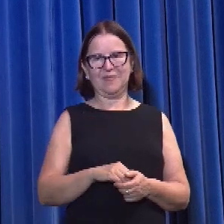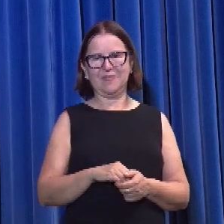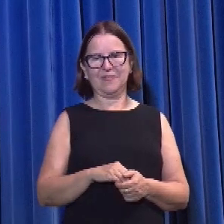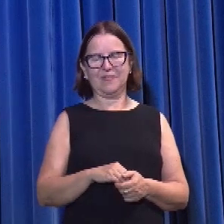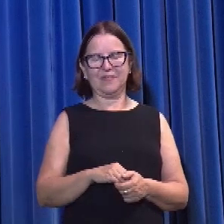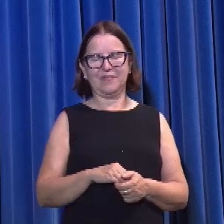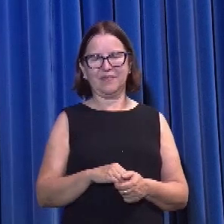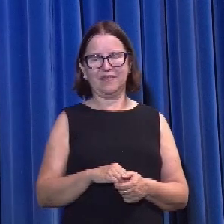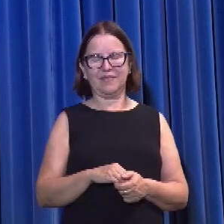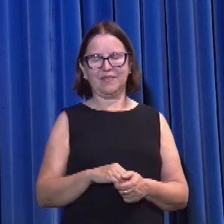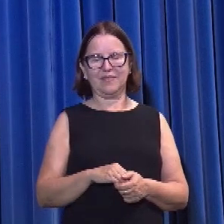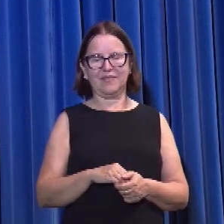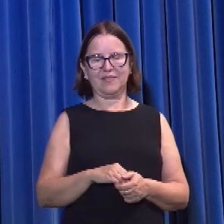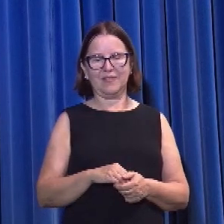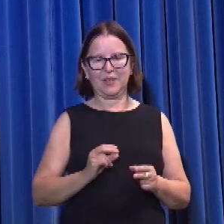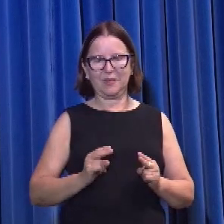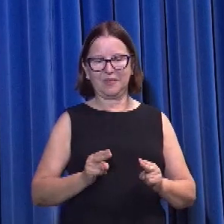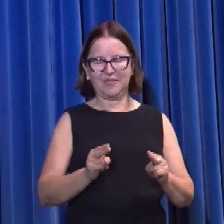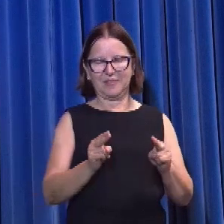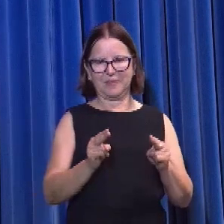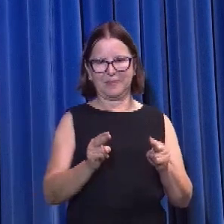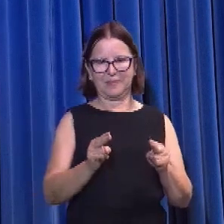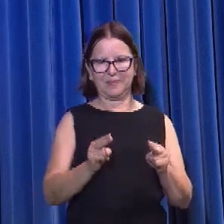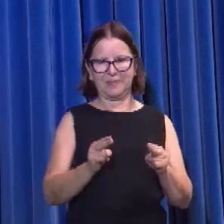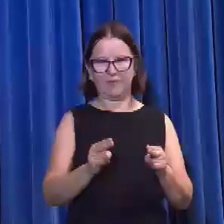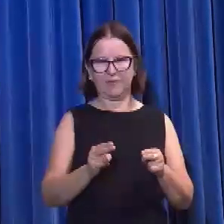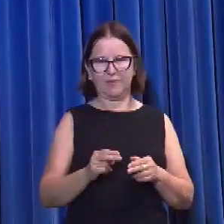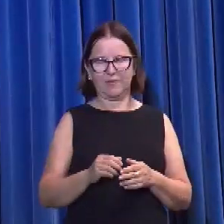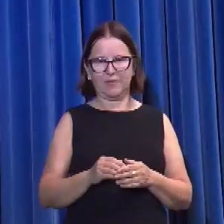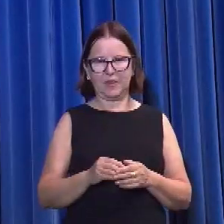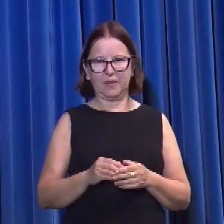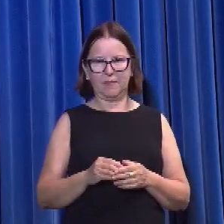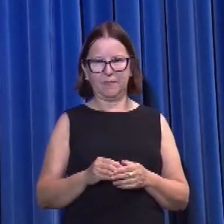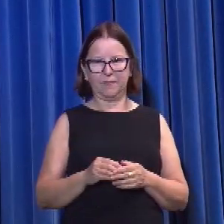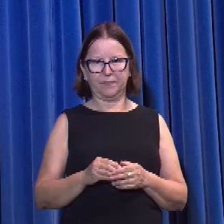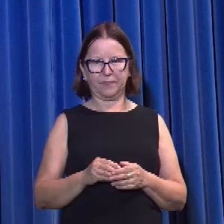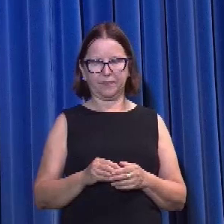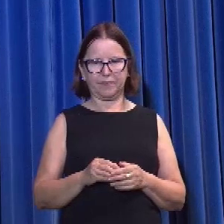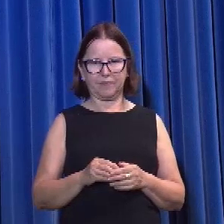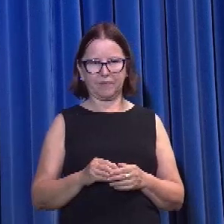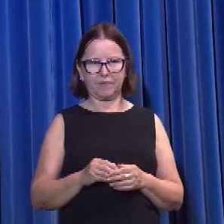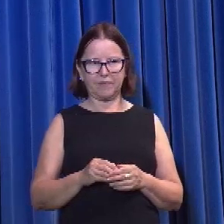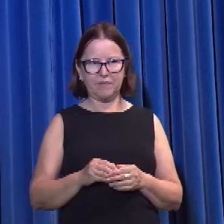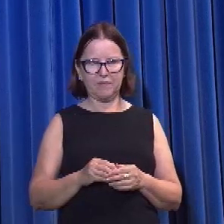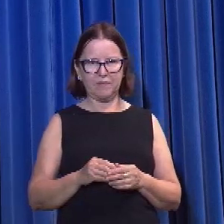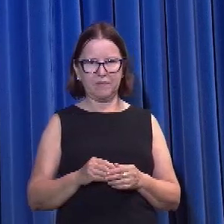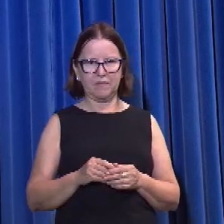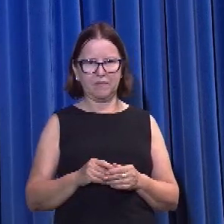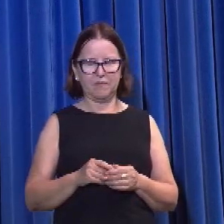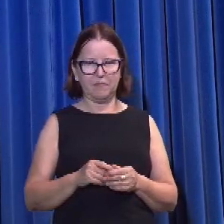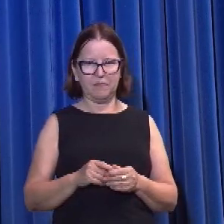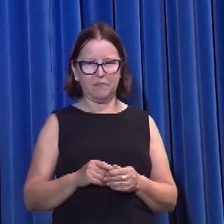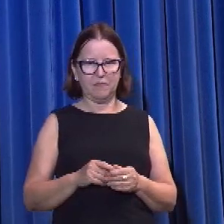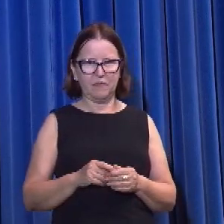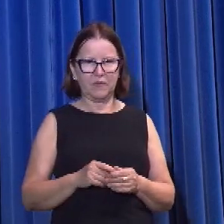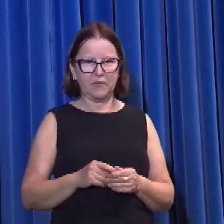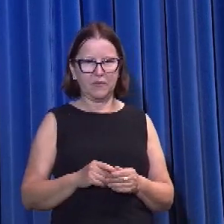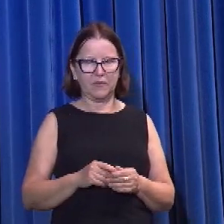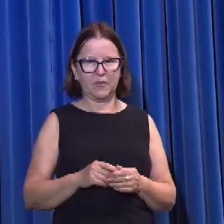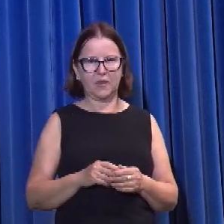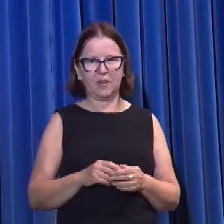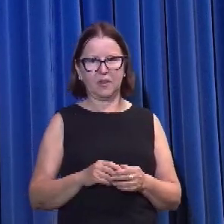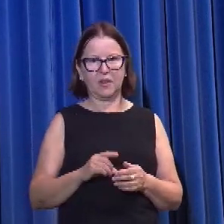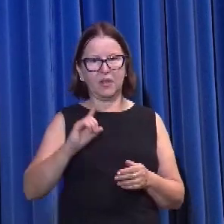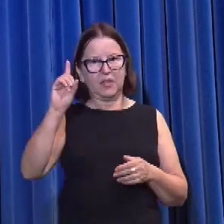Vamos para frente um pouquinho. Não vos teve o Senhor afeição, nem vos escolheu porque